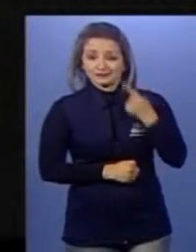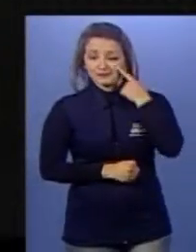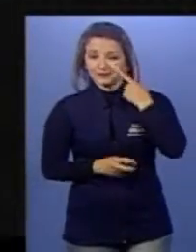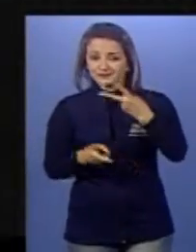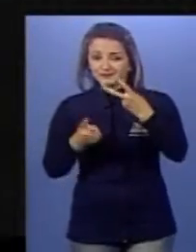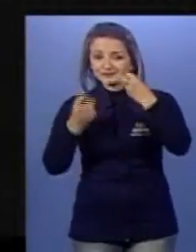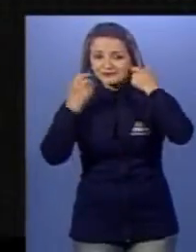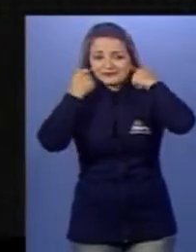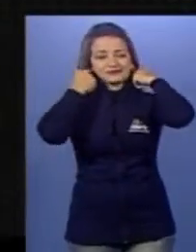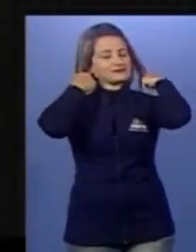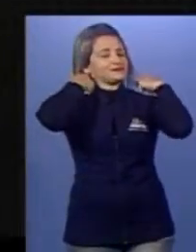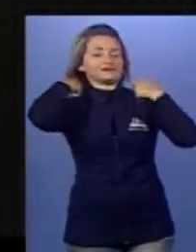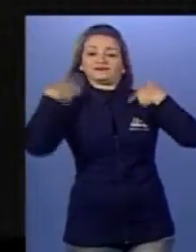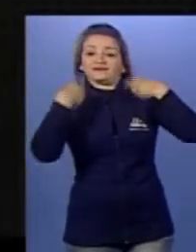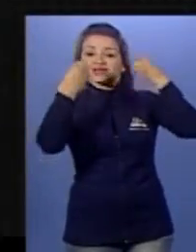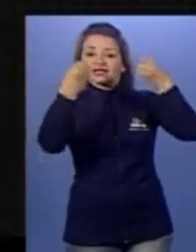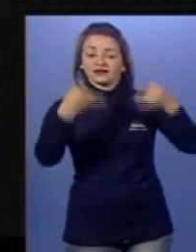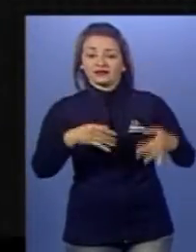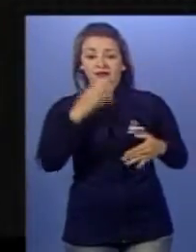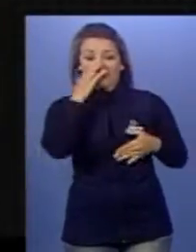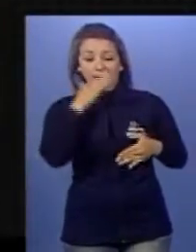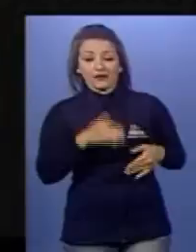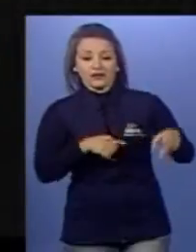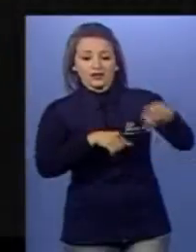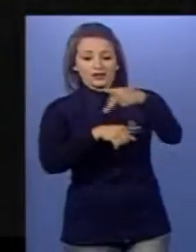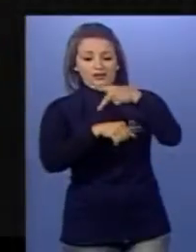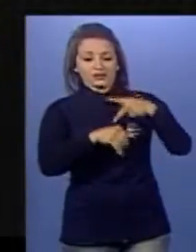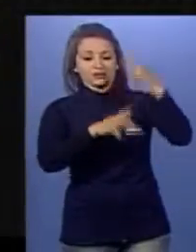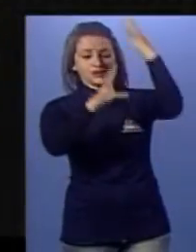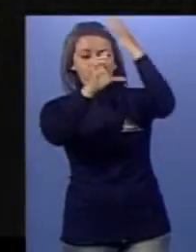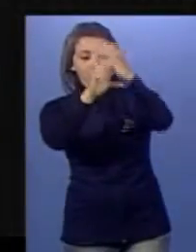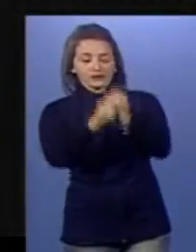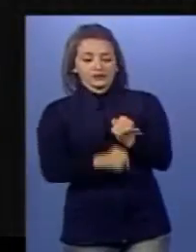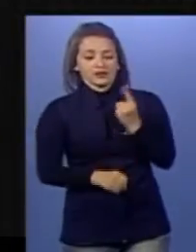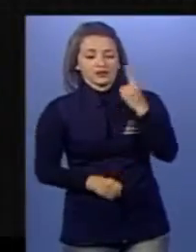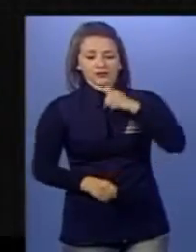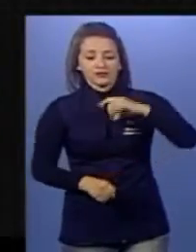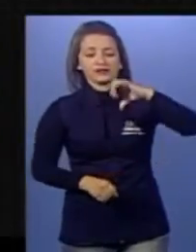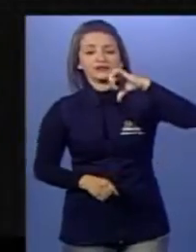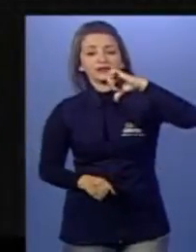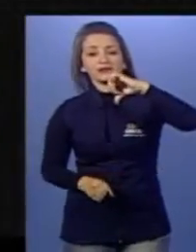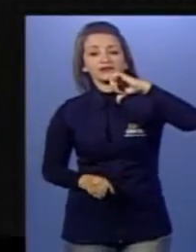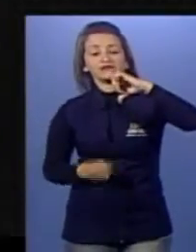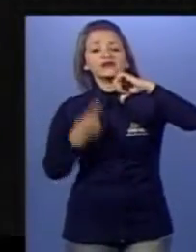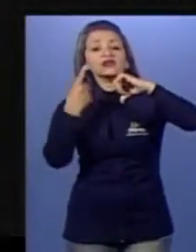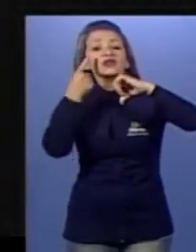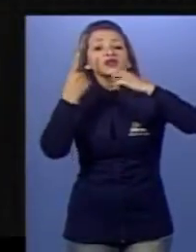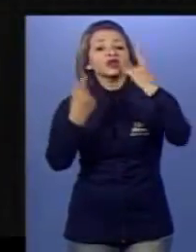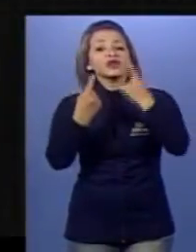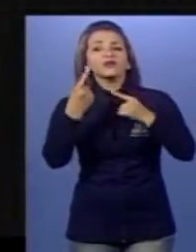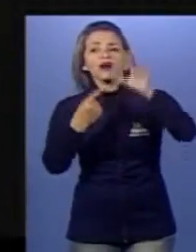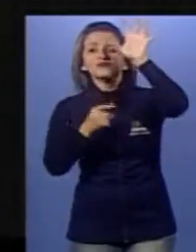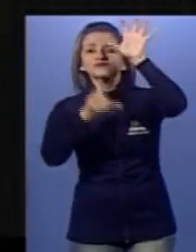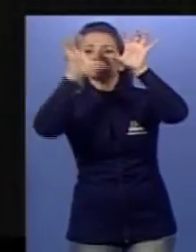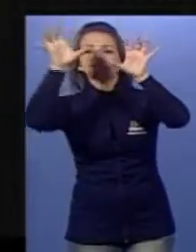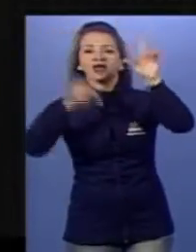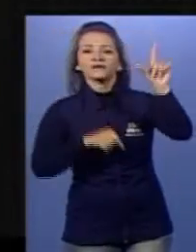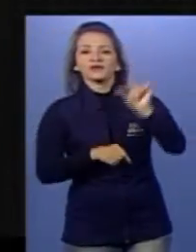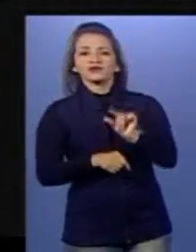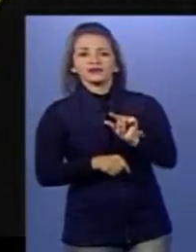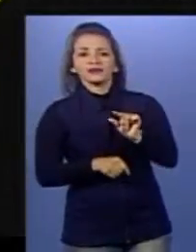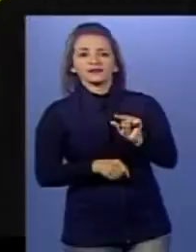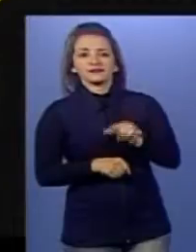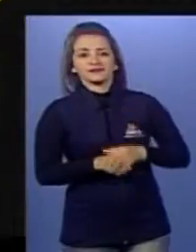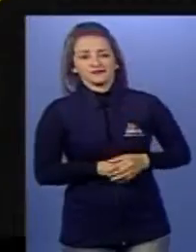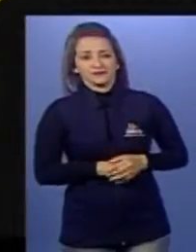aquilo que a média do país é 1,9 abaixo ou igual a 1,9 bom 10